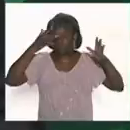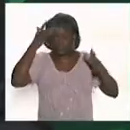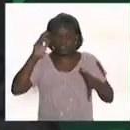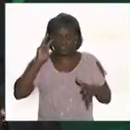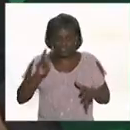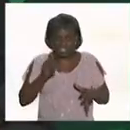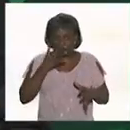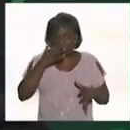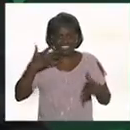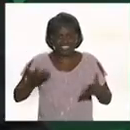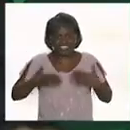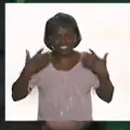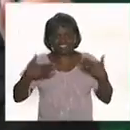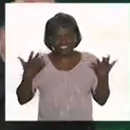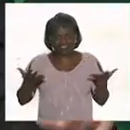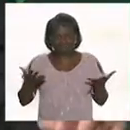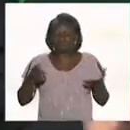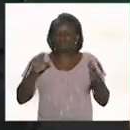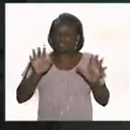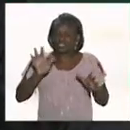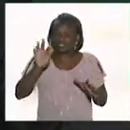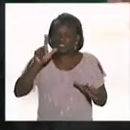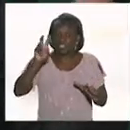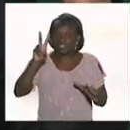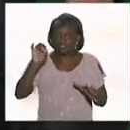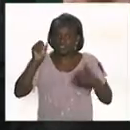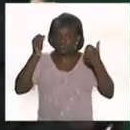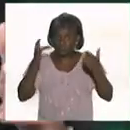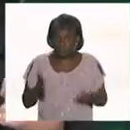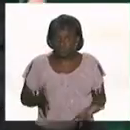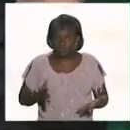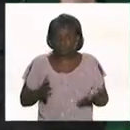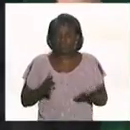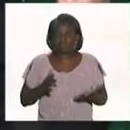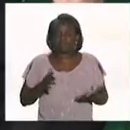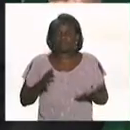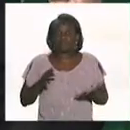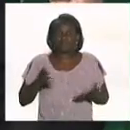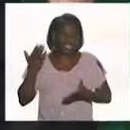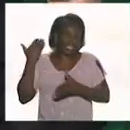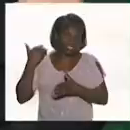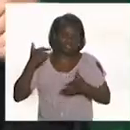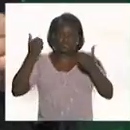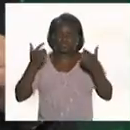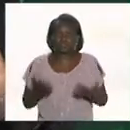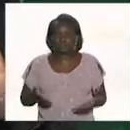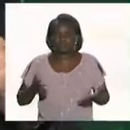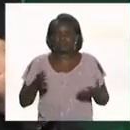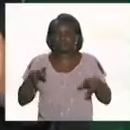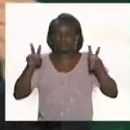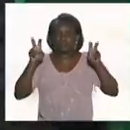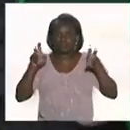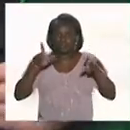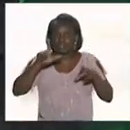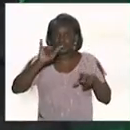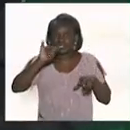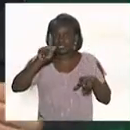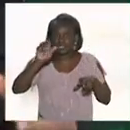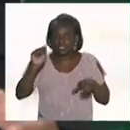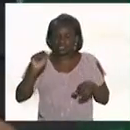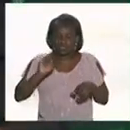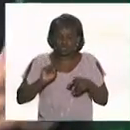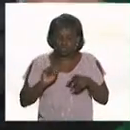essa característica sensacional para o campeonato. Agora, o Flávio Serafim estava falando, deputado Flávio, no bloco anterior, sobre essa questão da